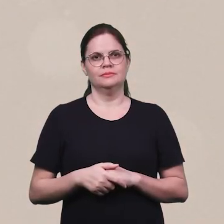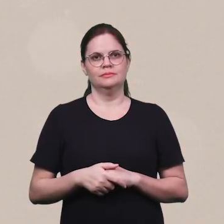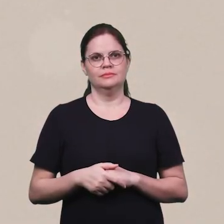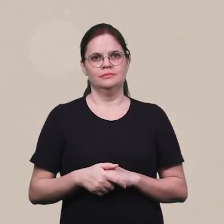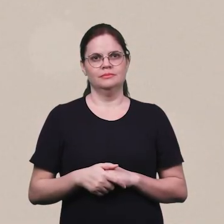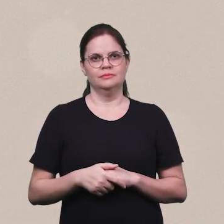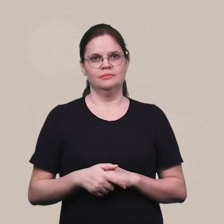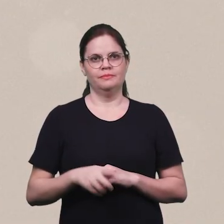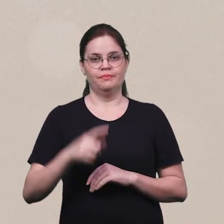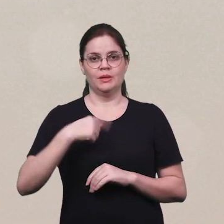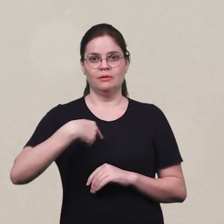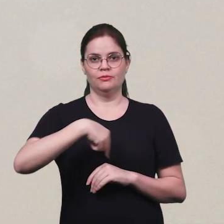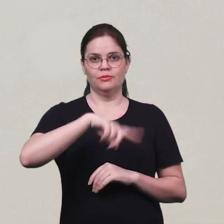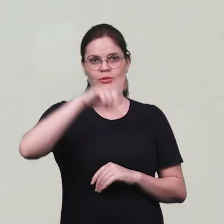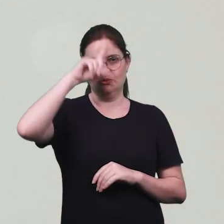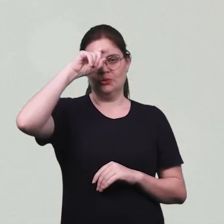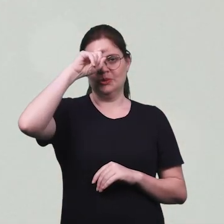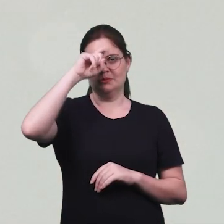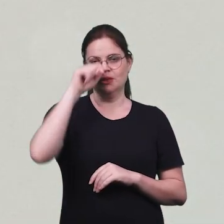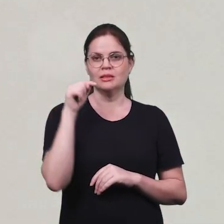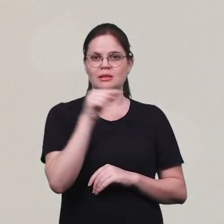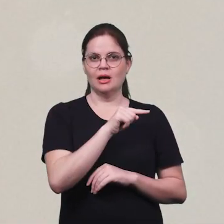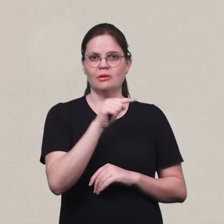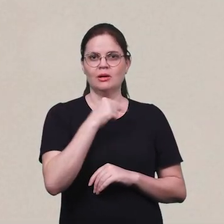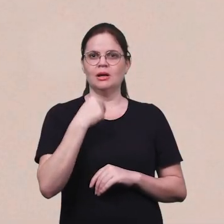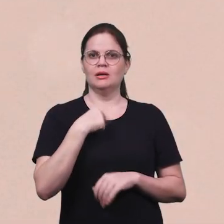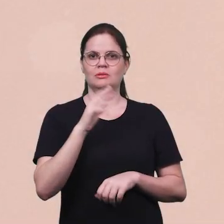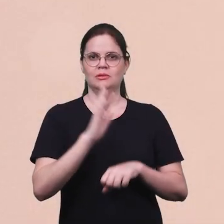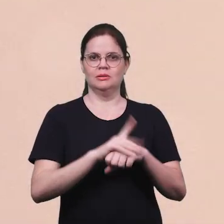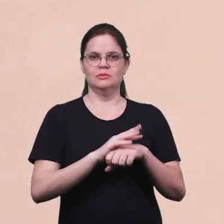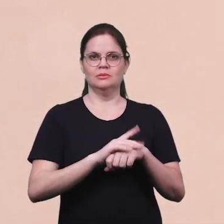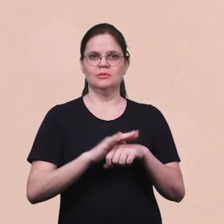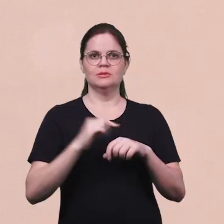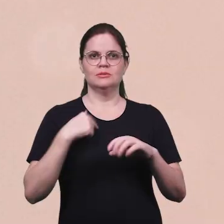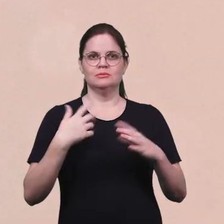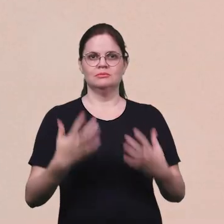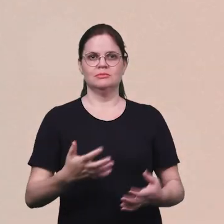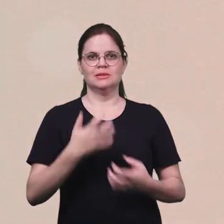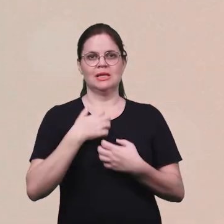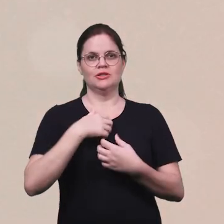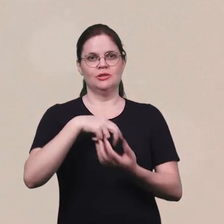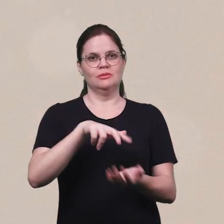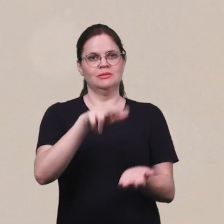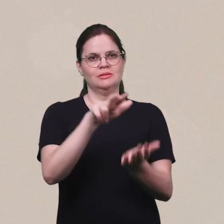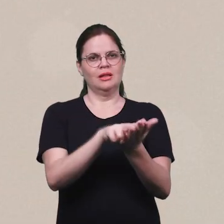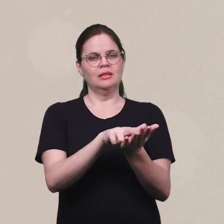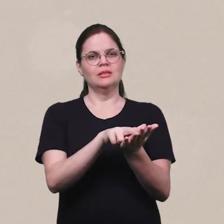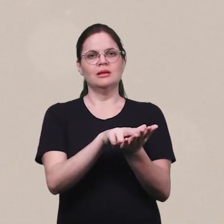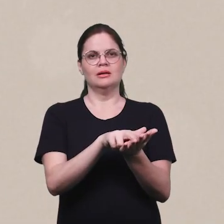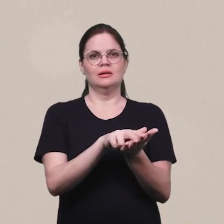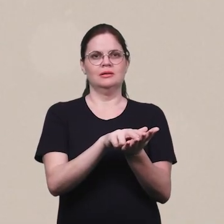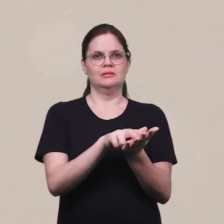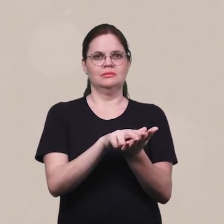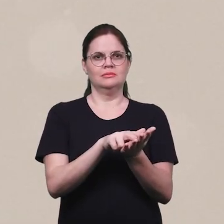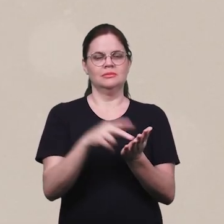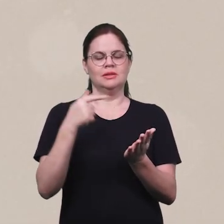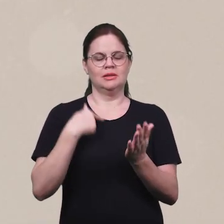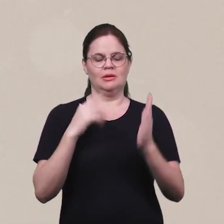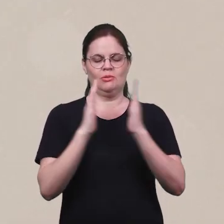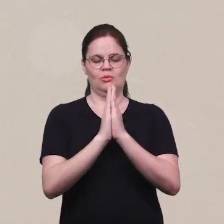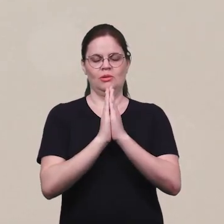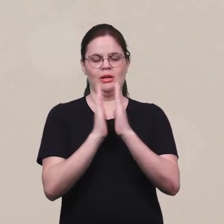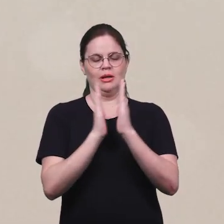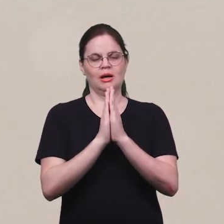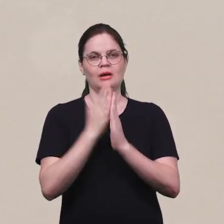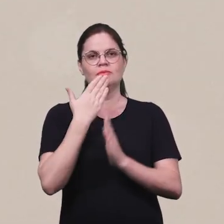Eu, lá naquele hospital mesmo, eu senti. Uma certa noite, eu mesmo deitado, estava orando